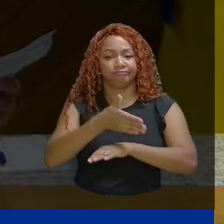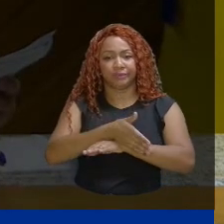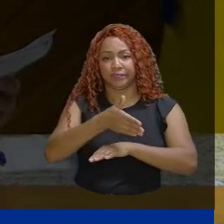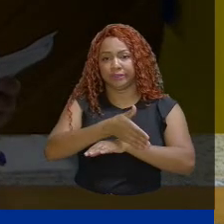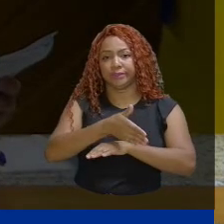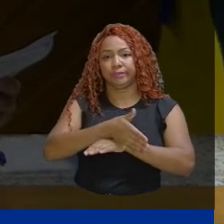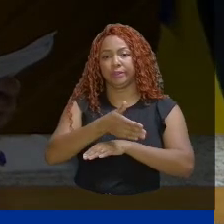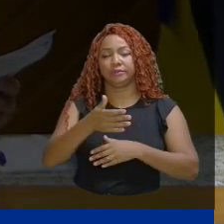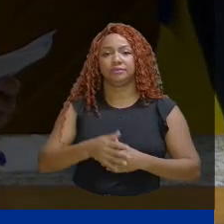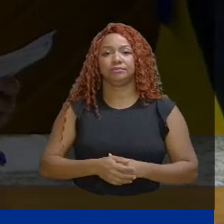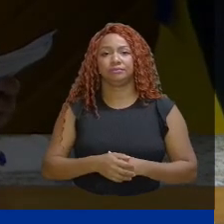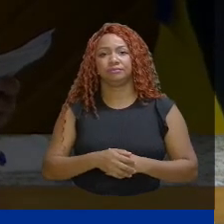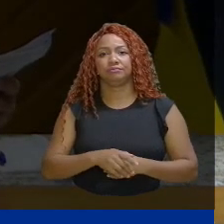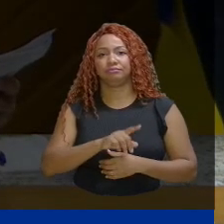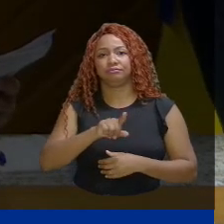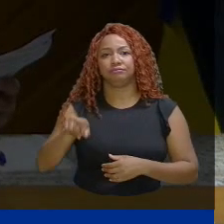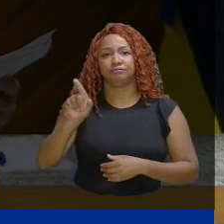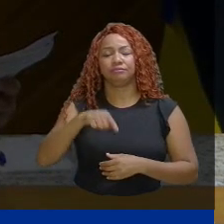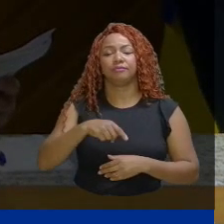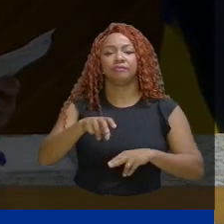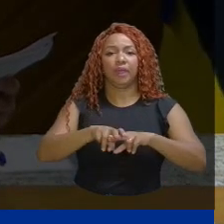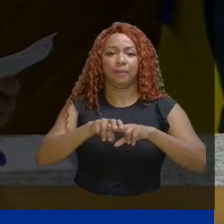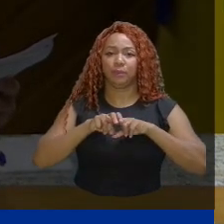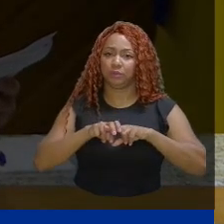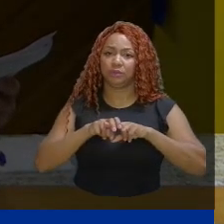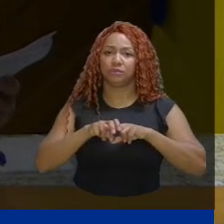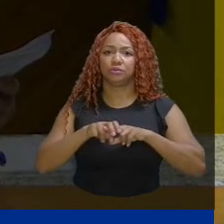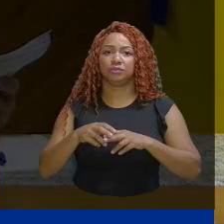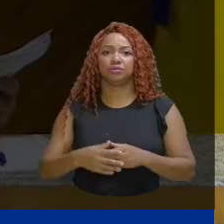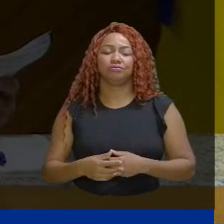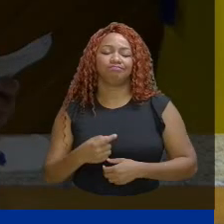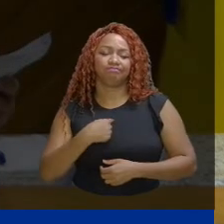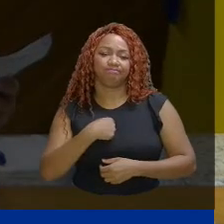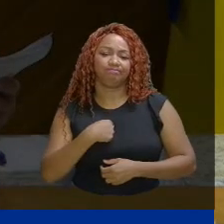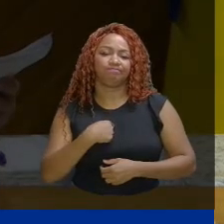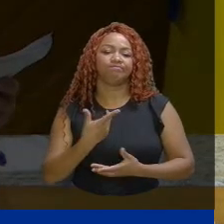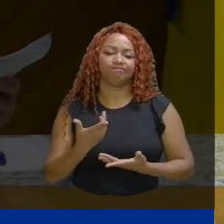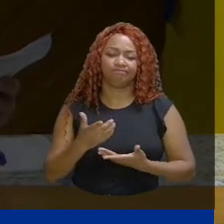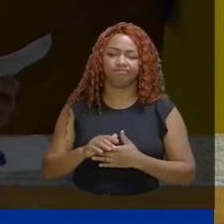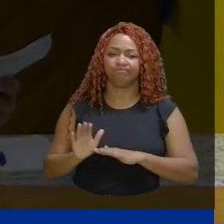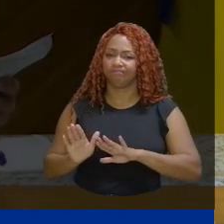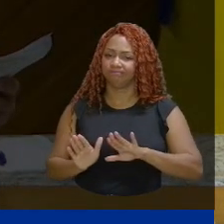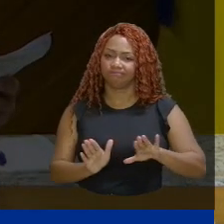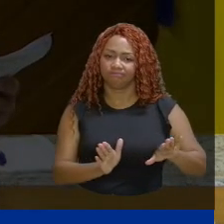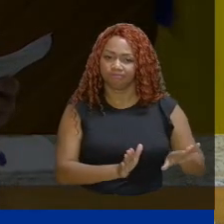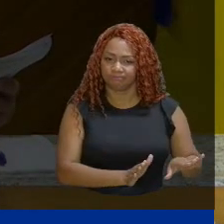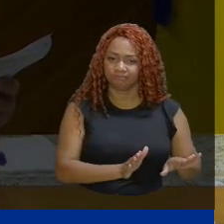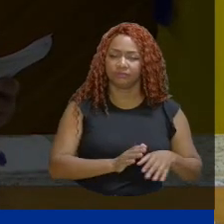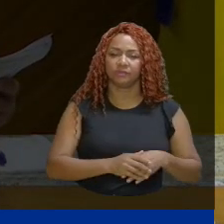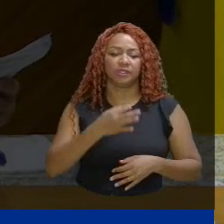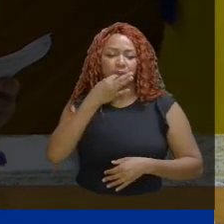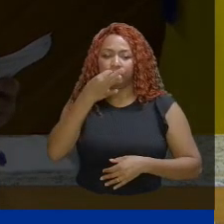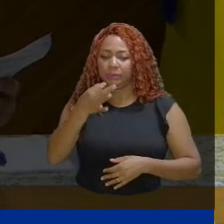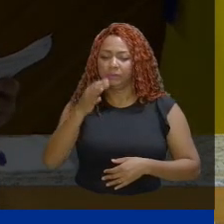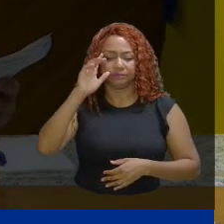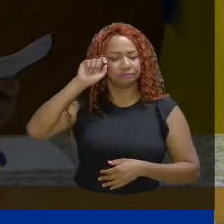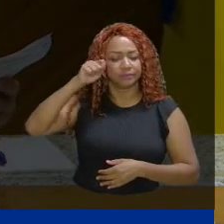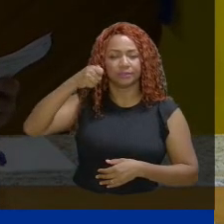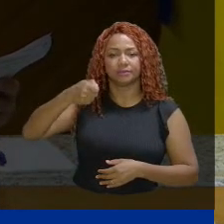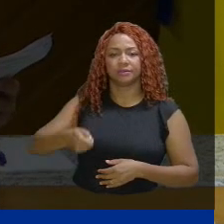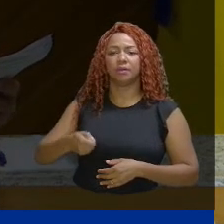de nulidade. Então, por isto, eu deixarei de proferir a